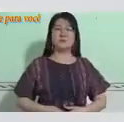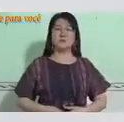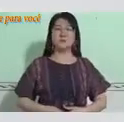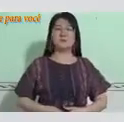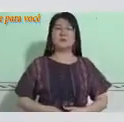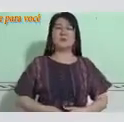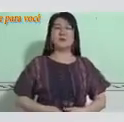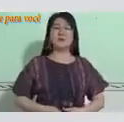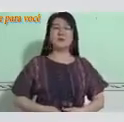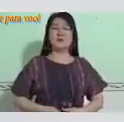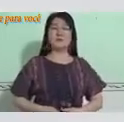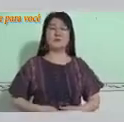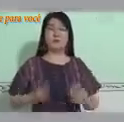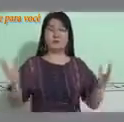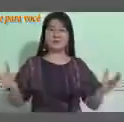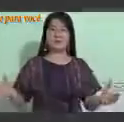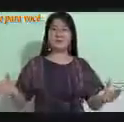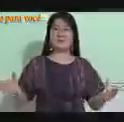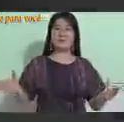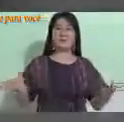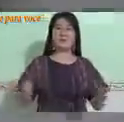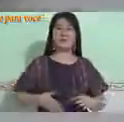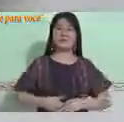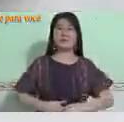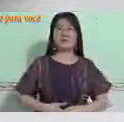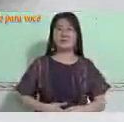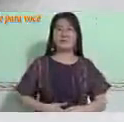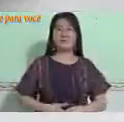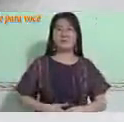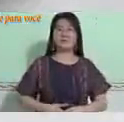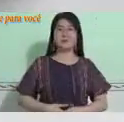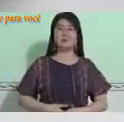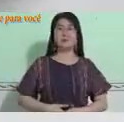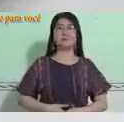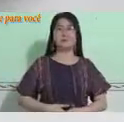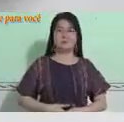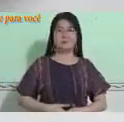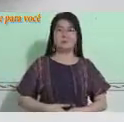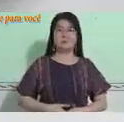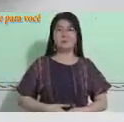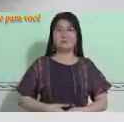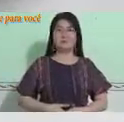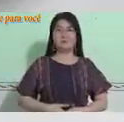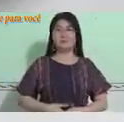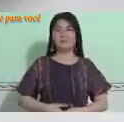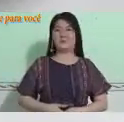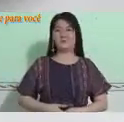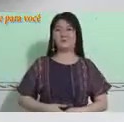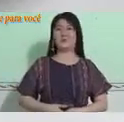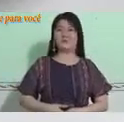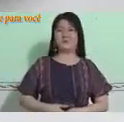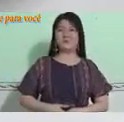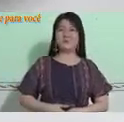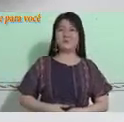acento grave, candidíase, também é importante avaliar se a infecção é STA, acento agudo,